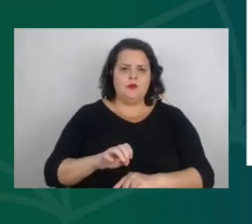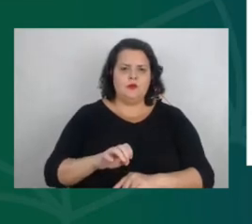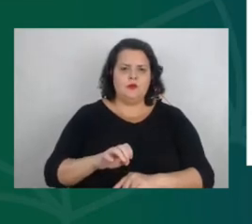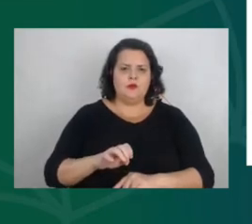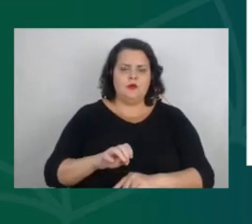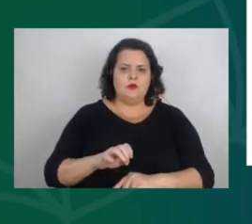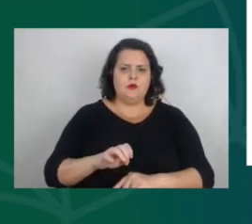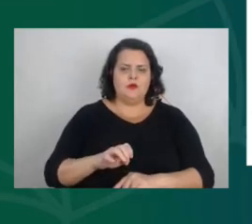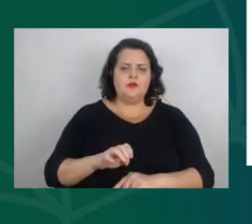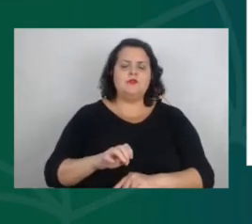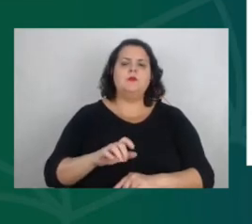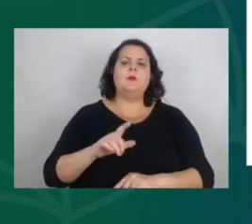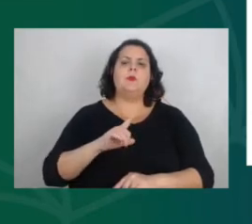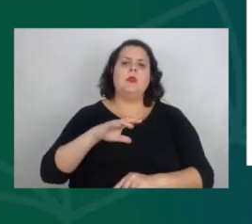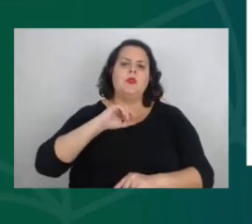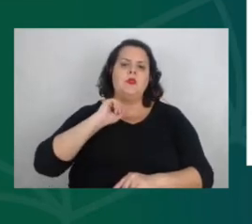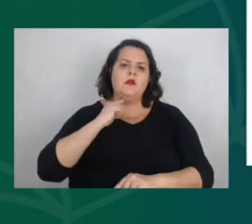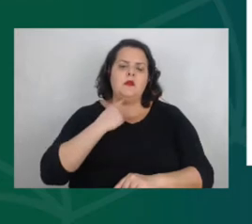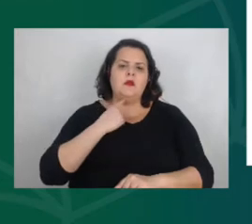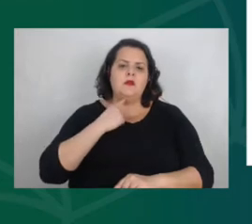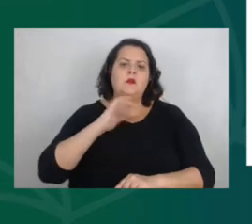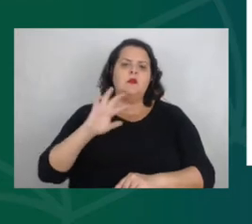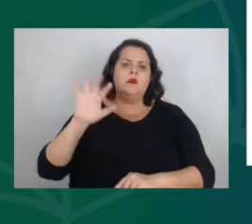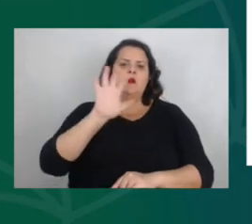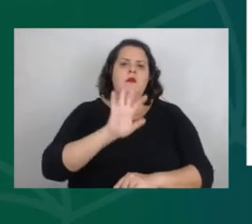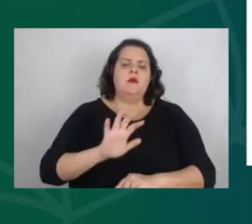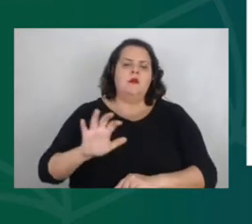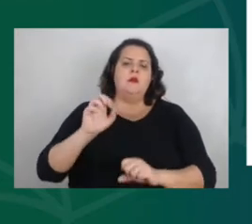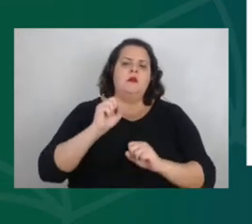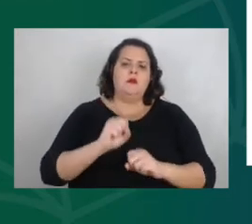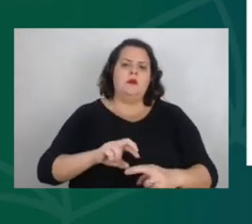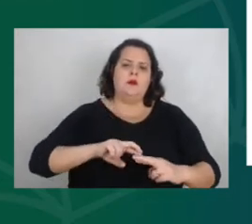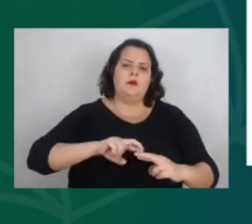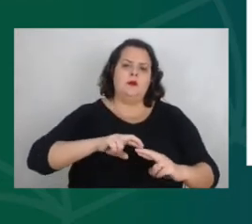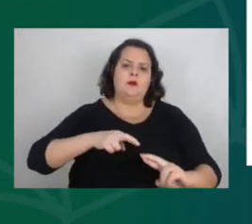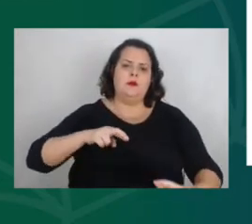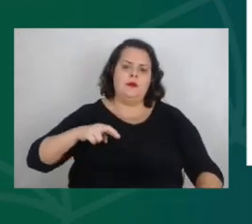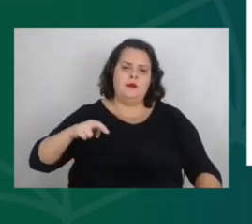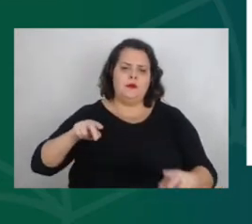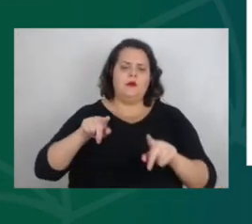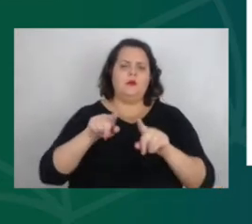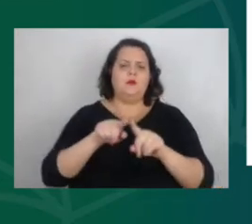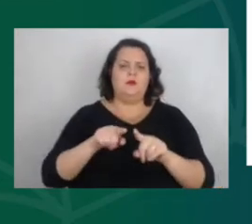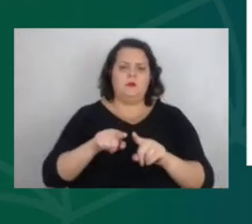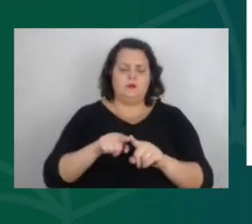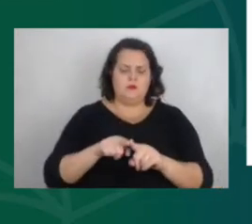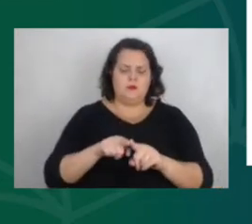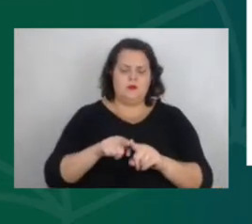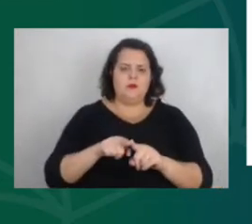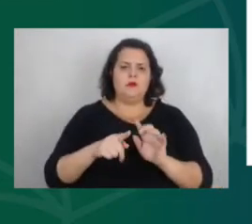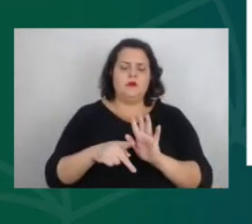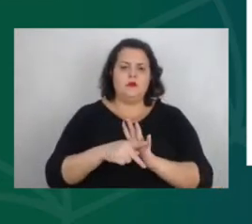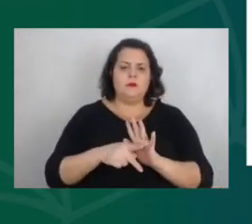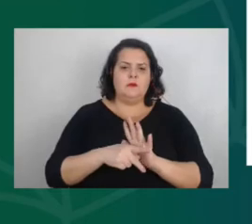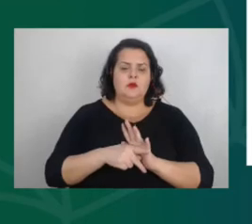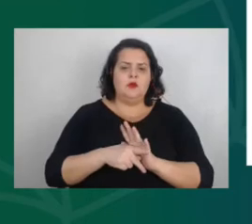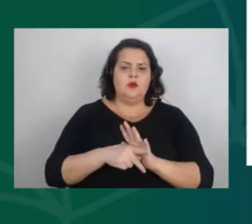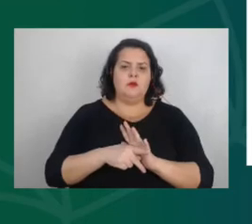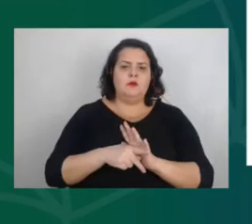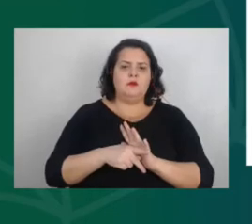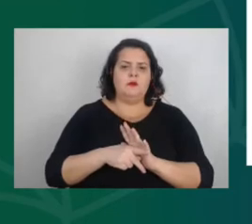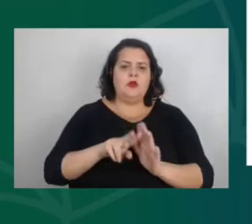alterações genéticas também, mas que não são alterações nas moléculas de DNA. Alteram